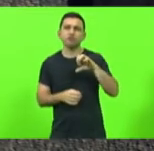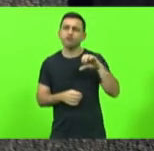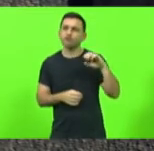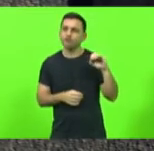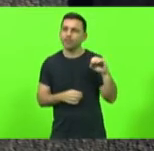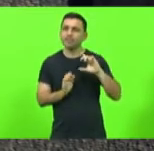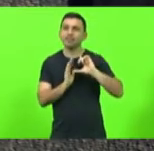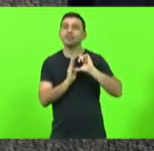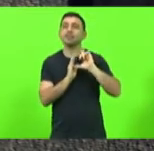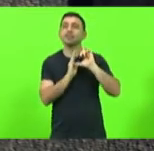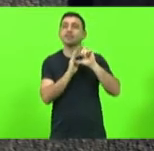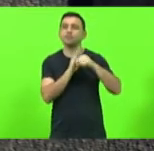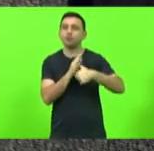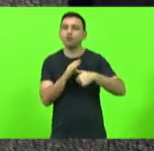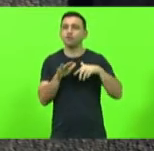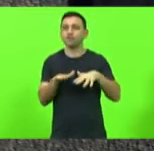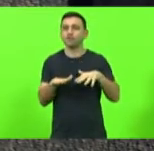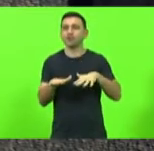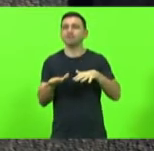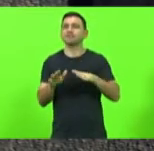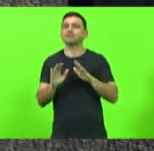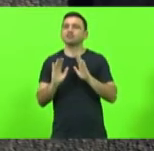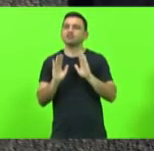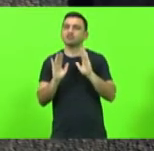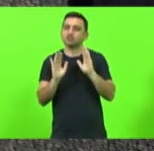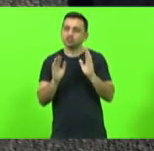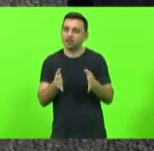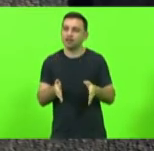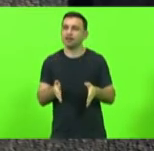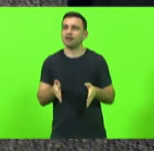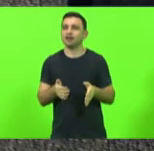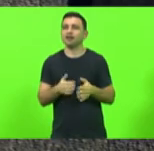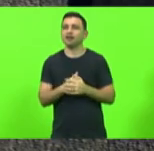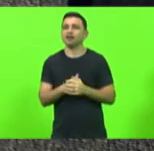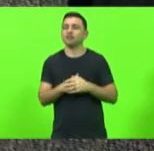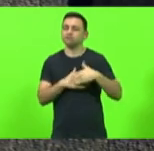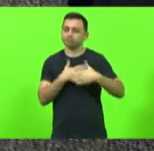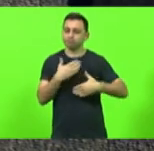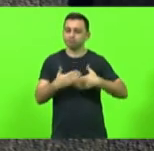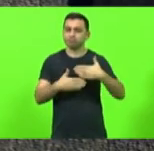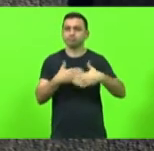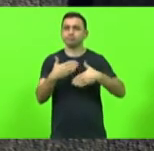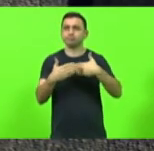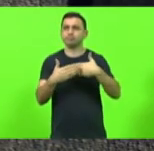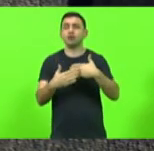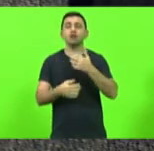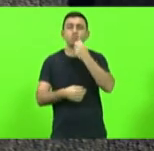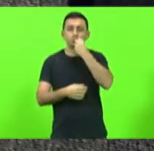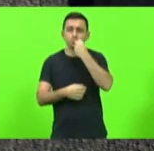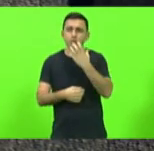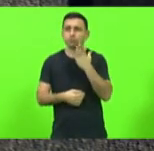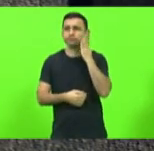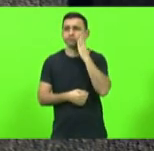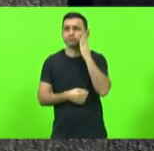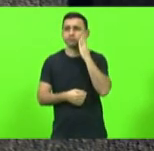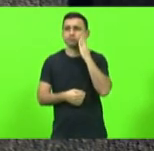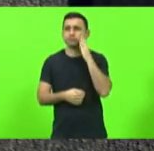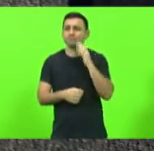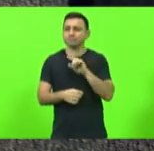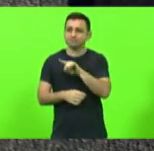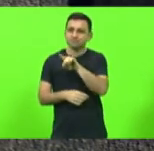depois do movimento já estar andando, né? Então, é muito bom saber que